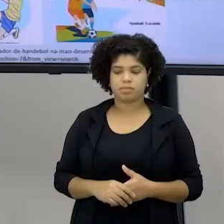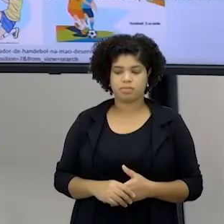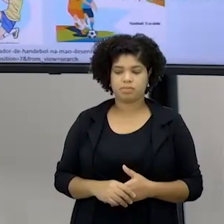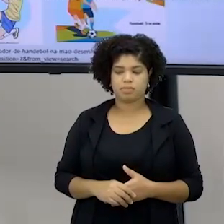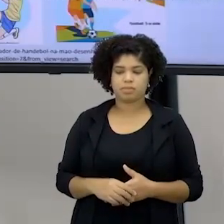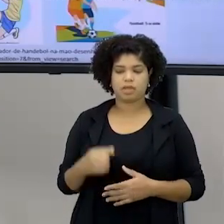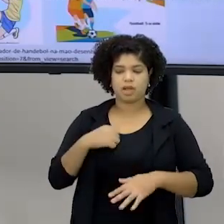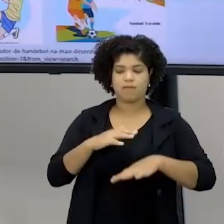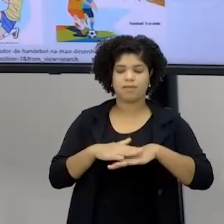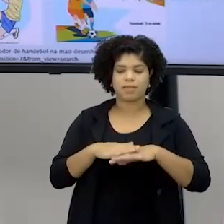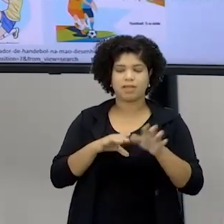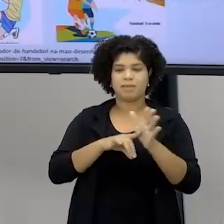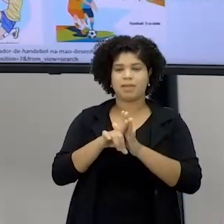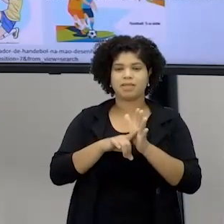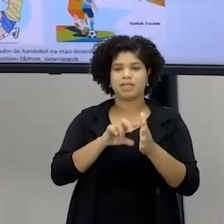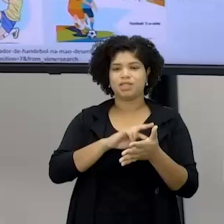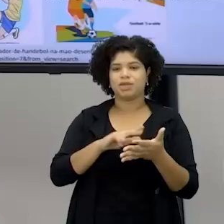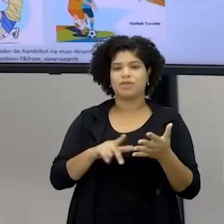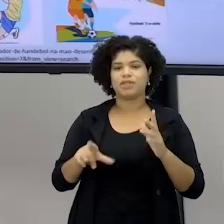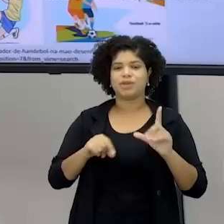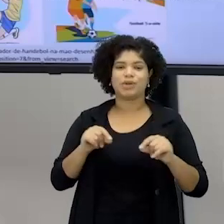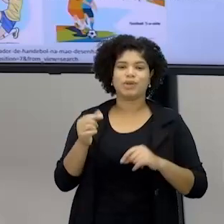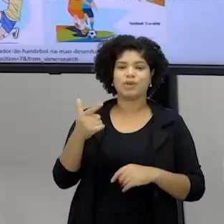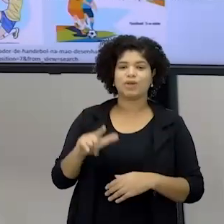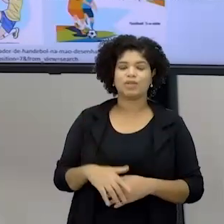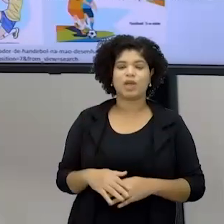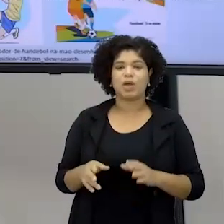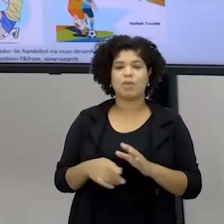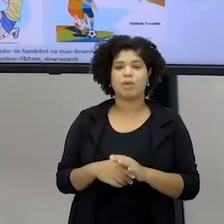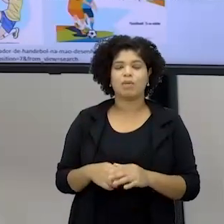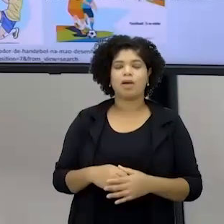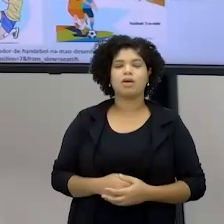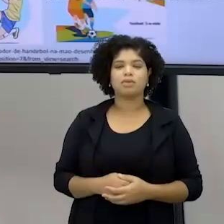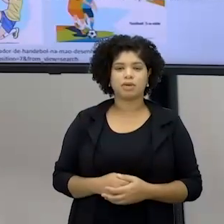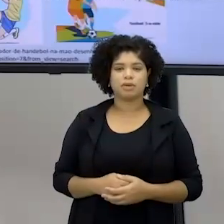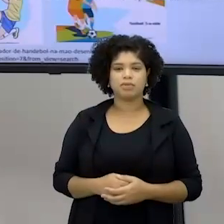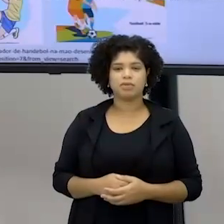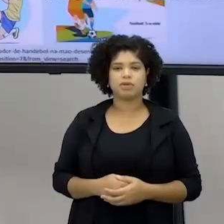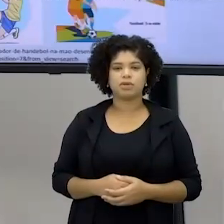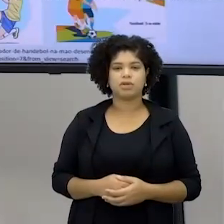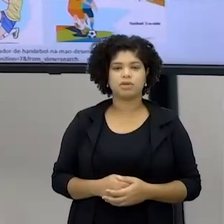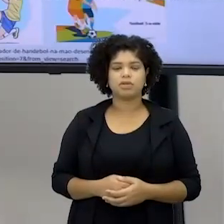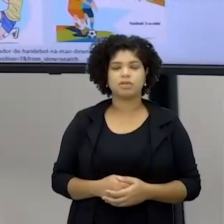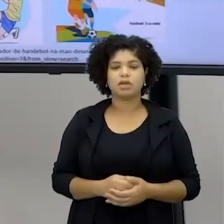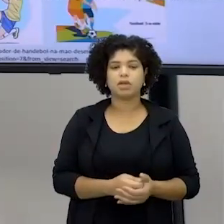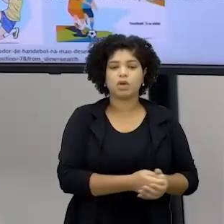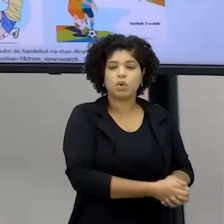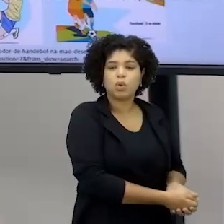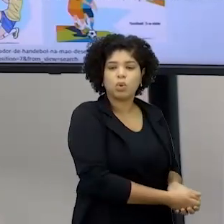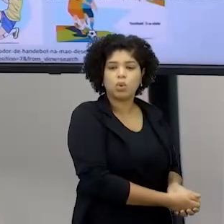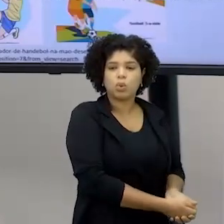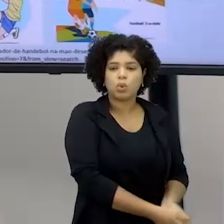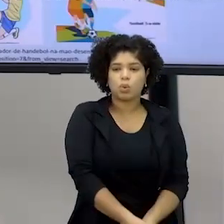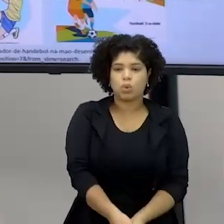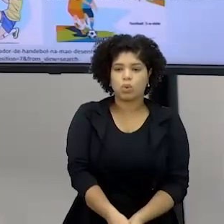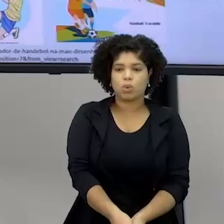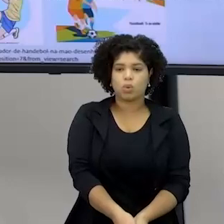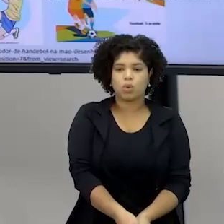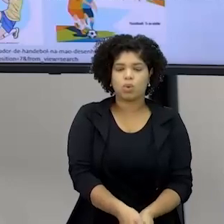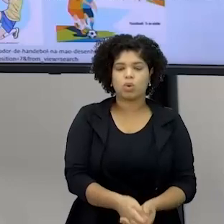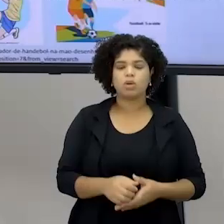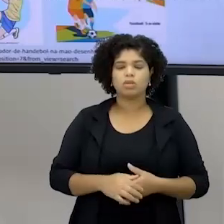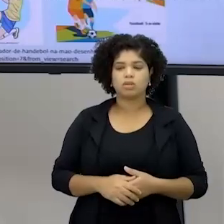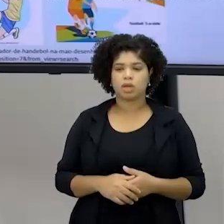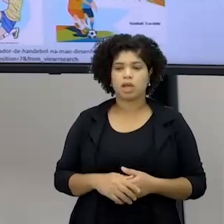Eu fiz a pesquisa, eu coloquei muitos, mas deixa eu escolher um aqui, ó. O golfe. O golfe, ele é conhecido como, ele é uma modalidade